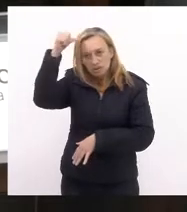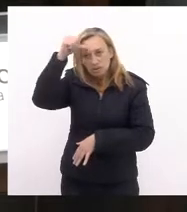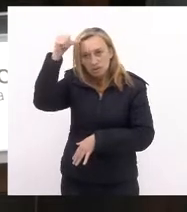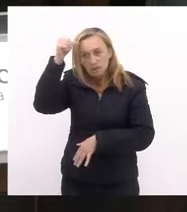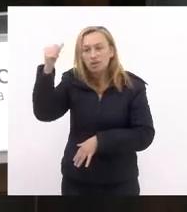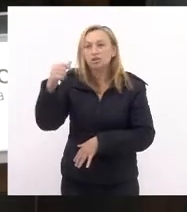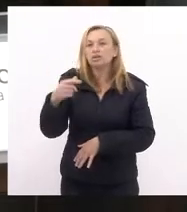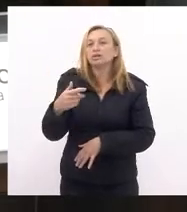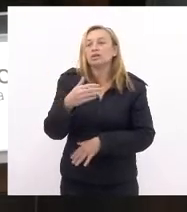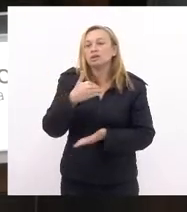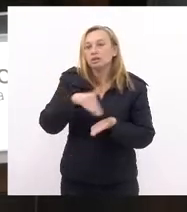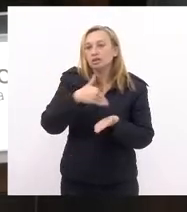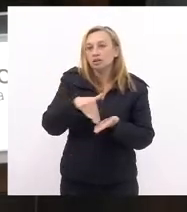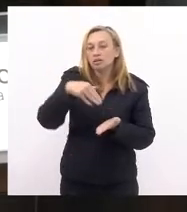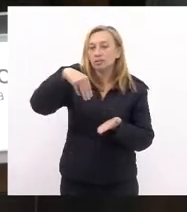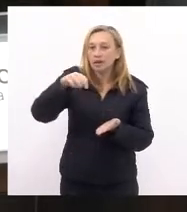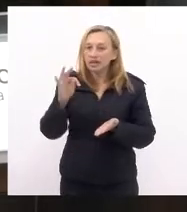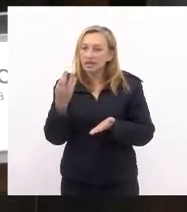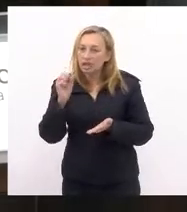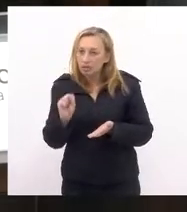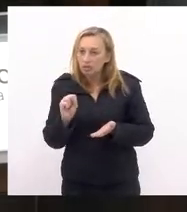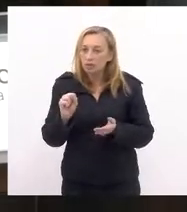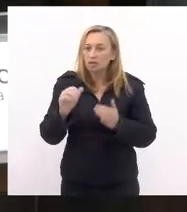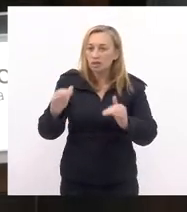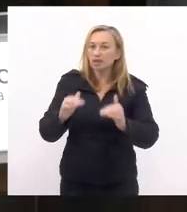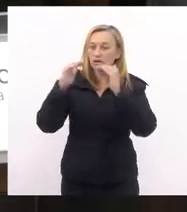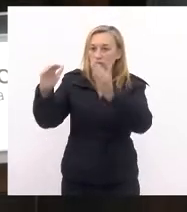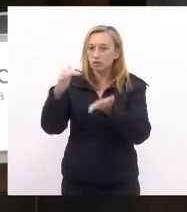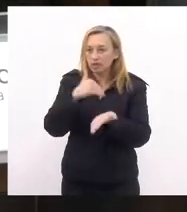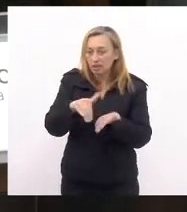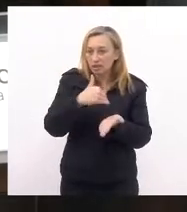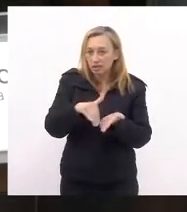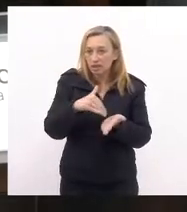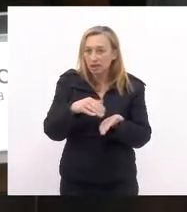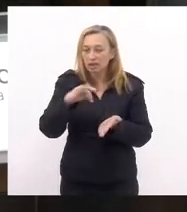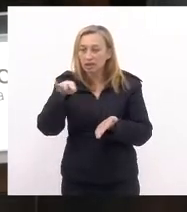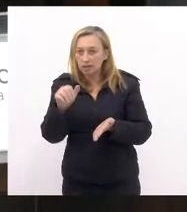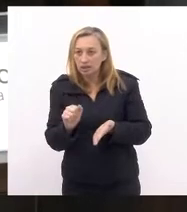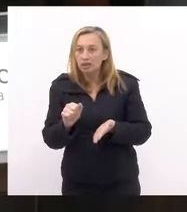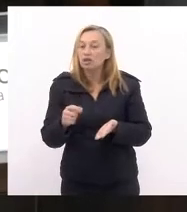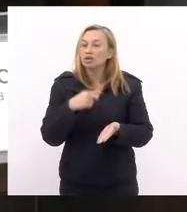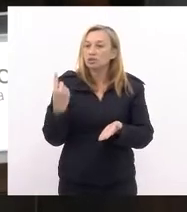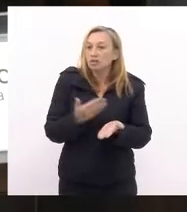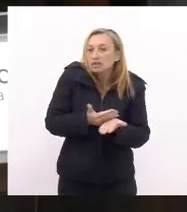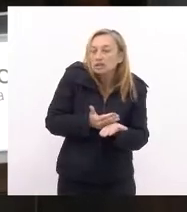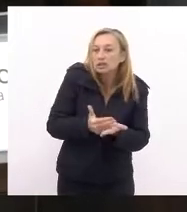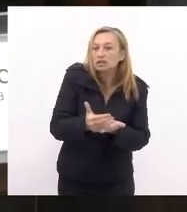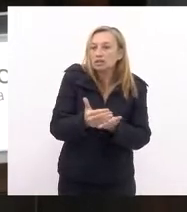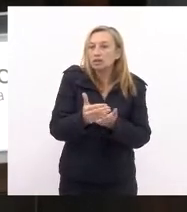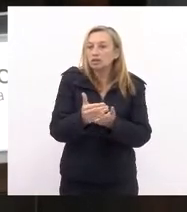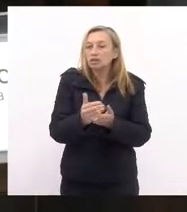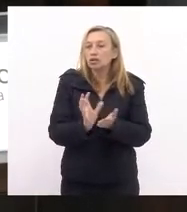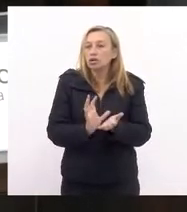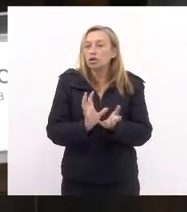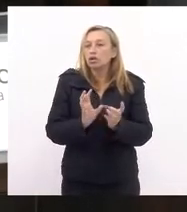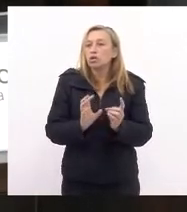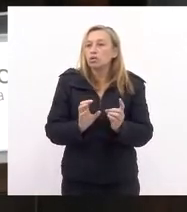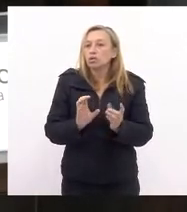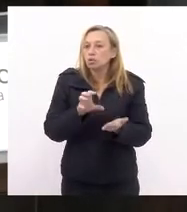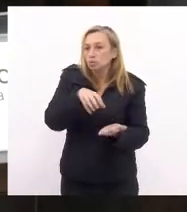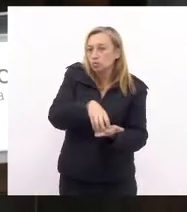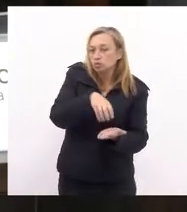secretário Matheus Quintal e da subsecretária Luciana Calas, nós reinauguramos um núcleo de atendimento em